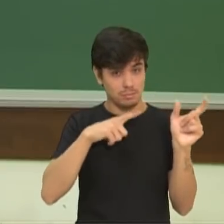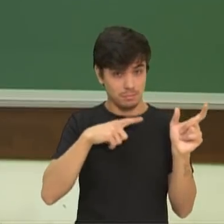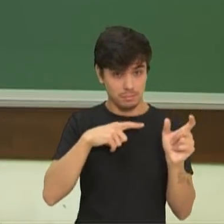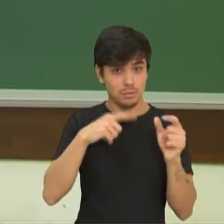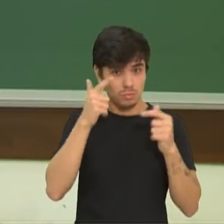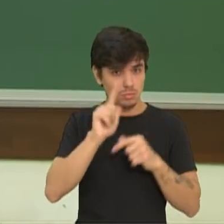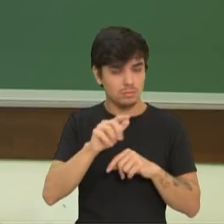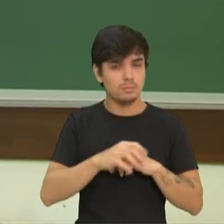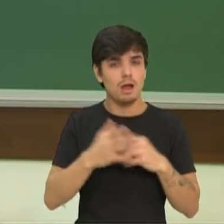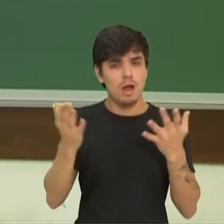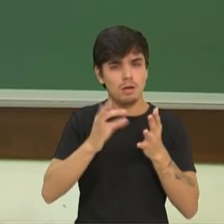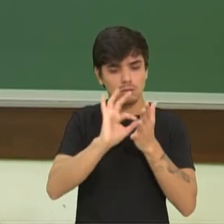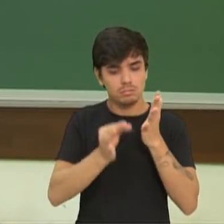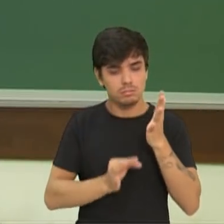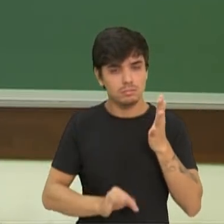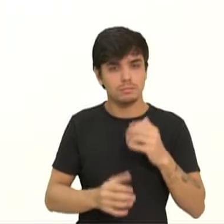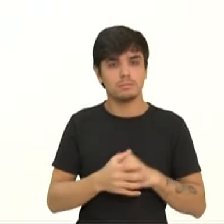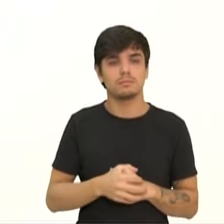Então, vamos corrigir.